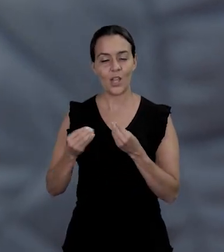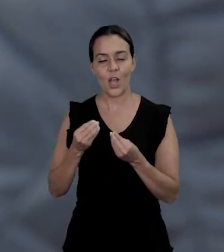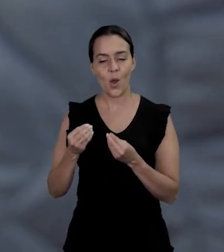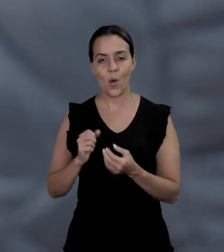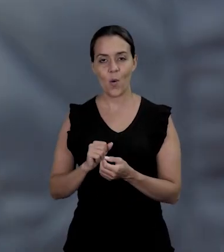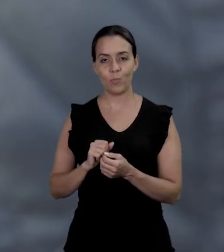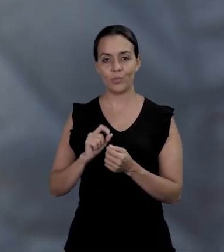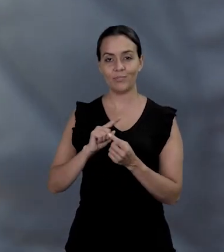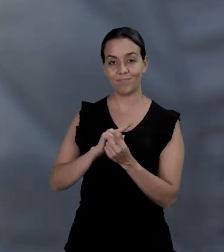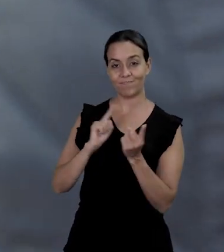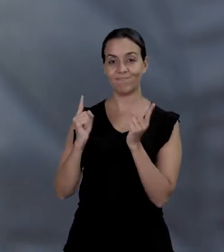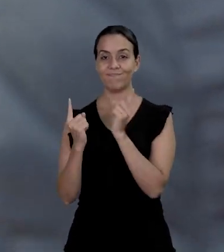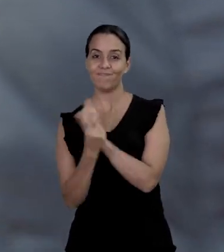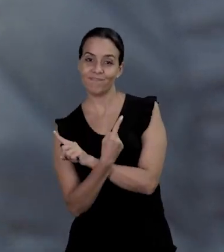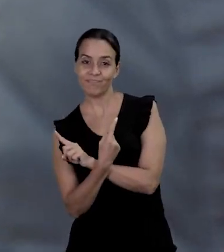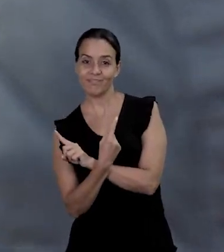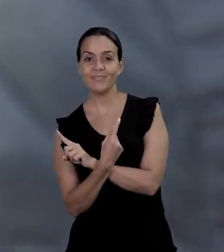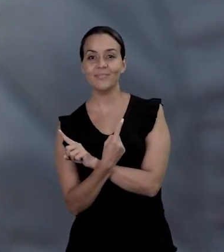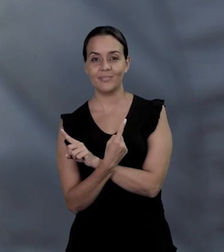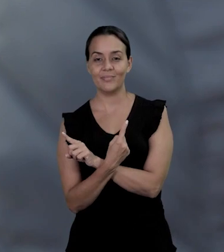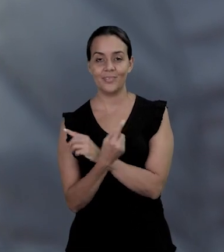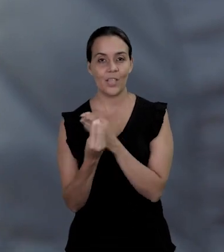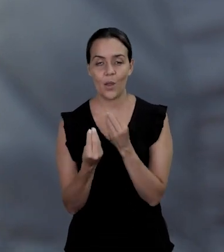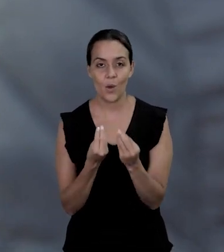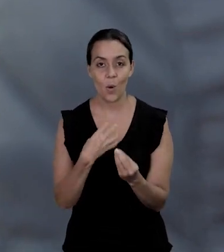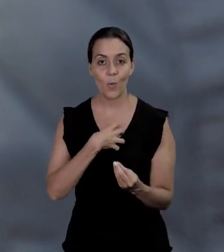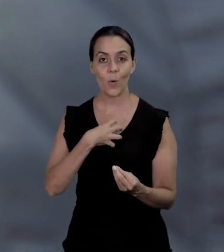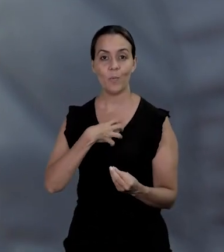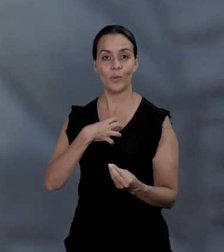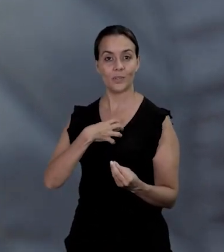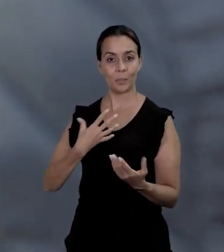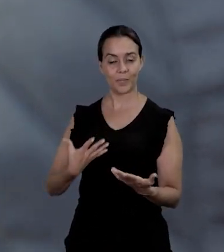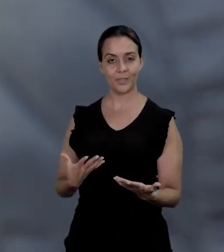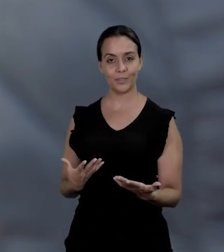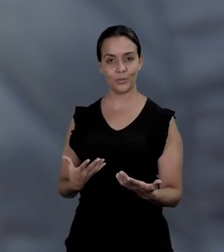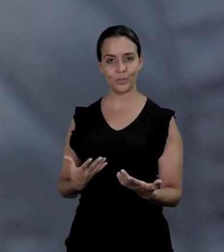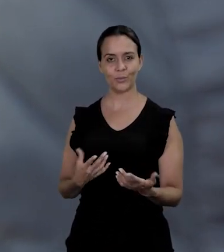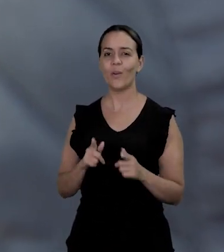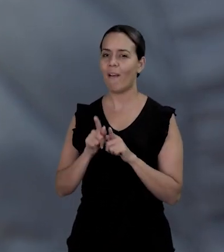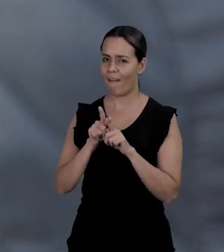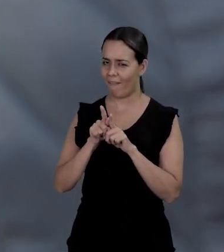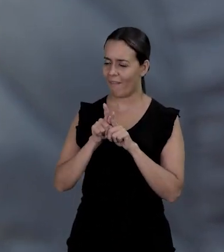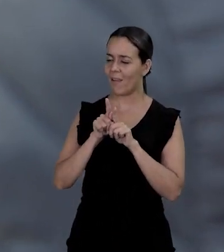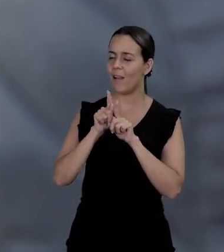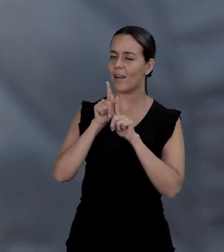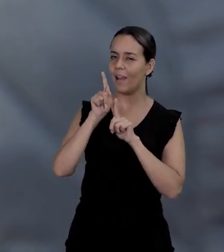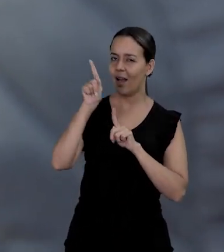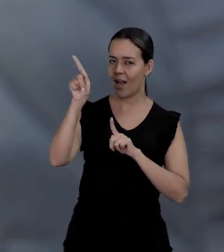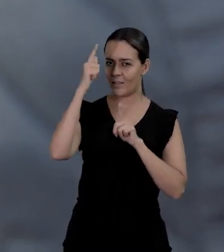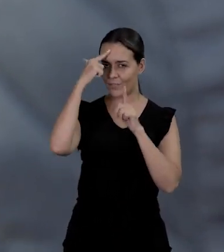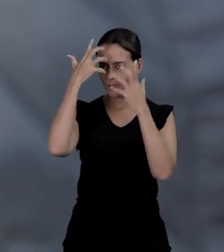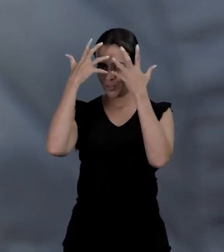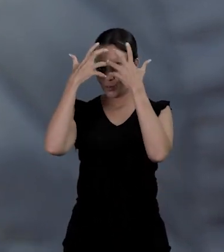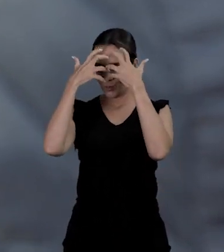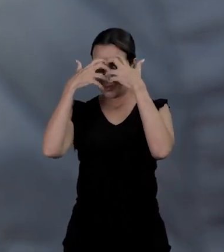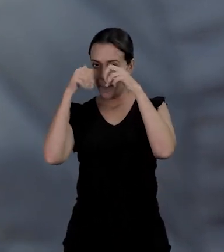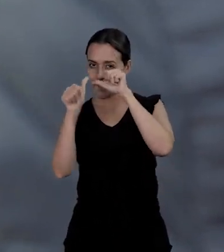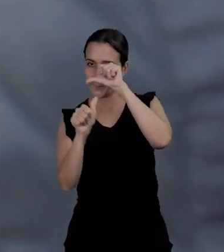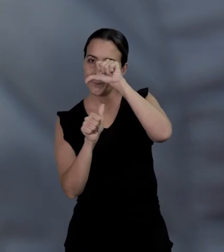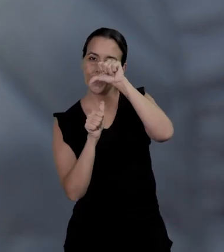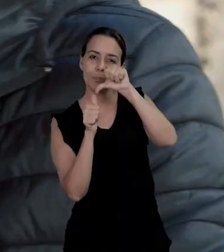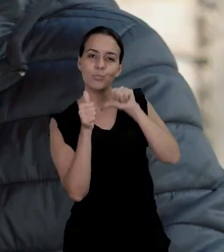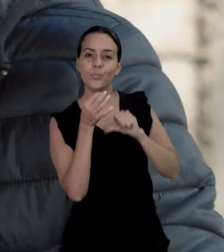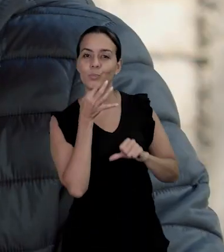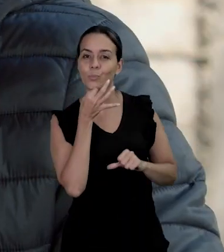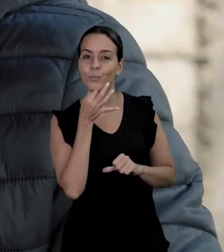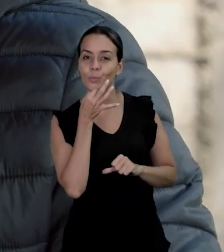ainda mais grave. Exato. Então, a gente tem uma possibilidade muito boa de Aham. convivência por conta desse metaverso e tal, só que se a gente não olha para essas